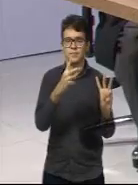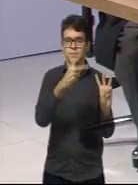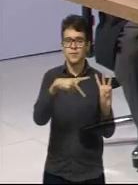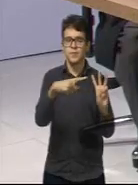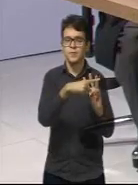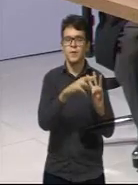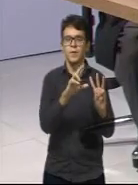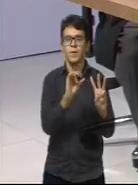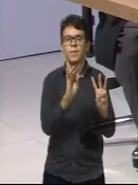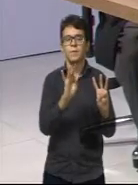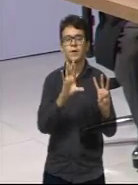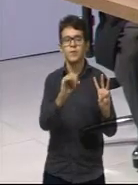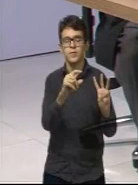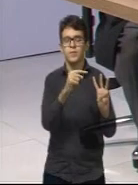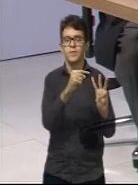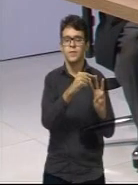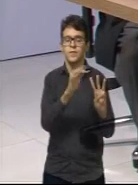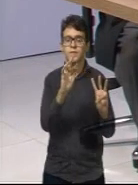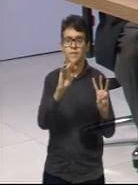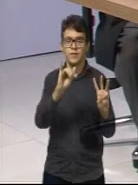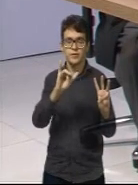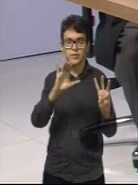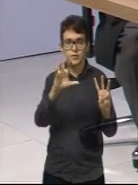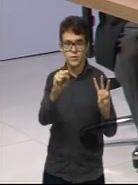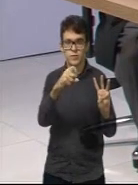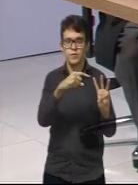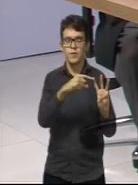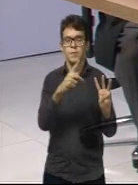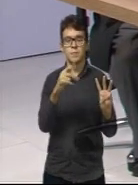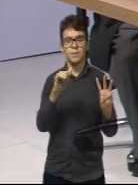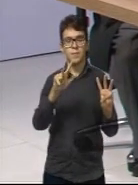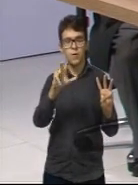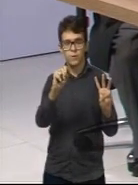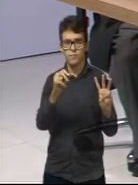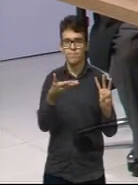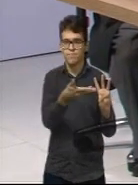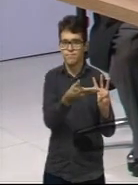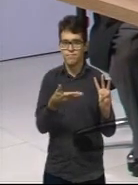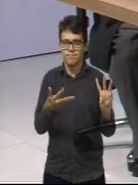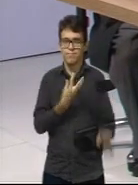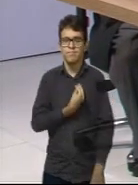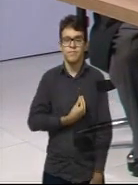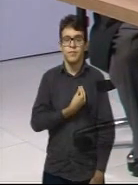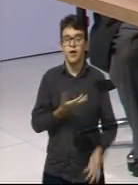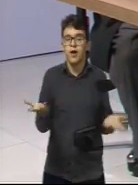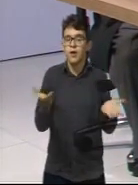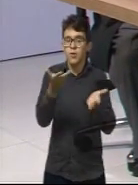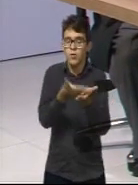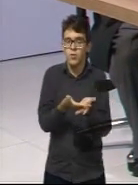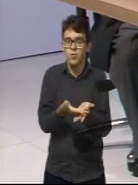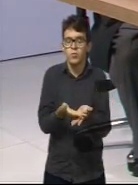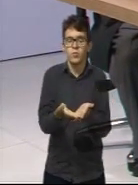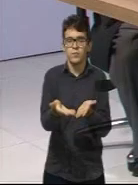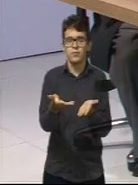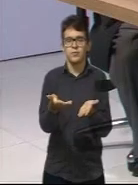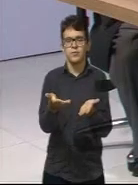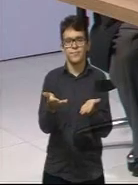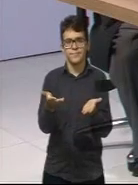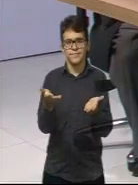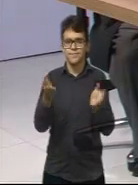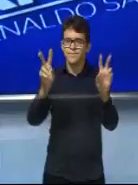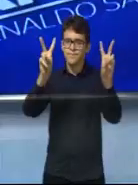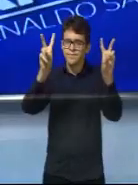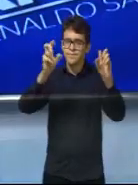professores Roberto Martins Rodrigues, Francisco Moreira e Paulo Lustosa da Costa. E eu quero começar o programa colocando